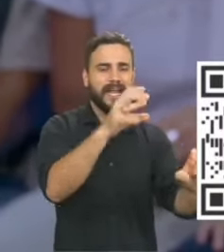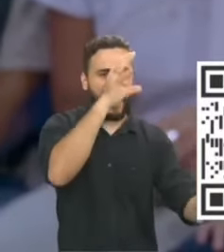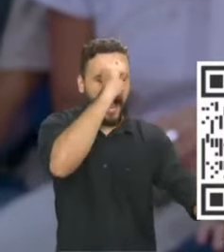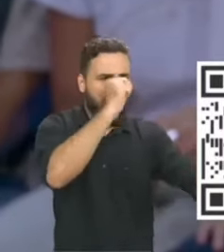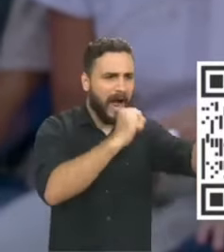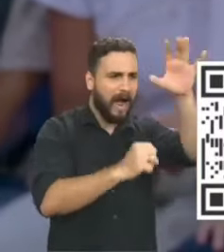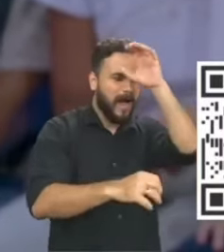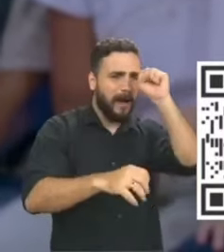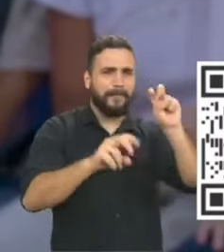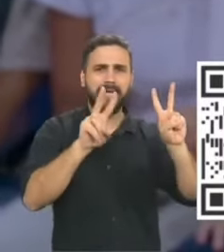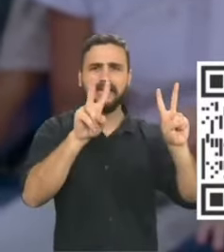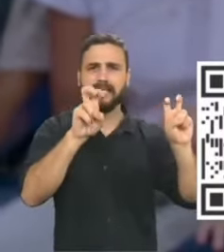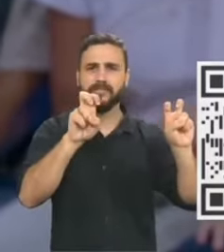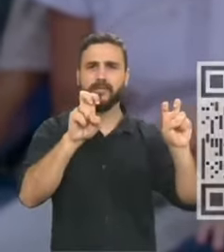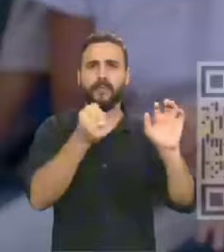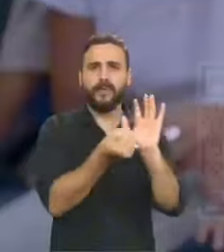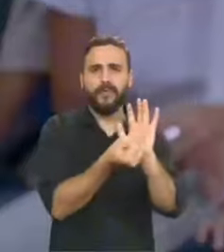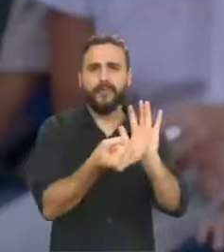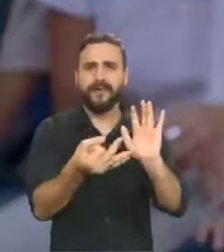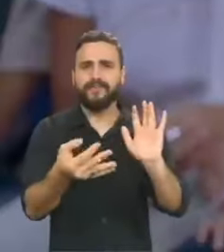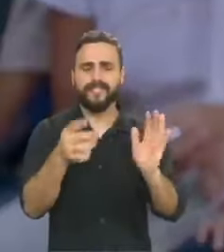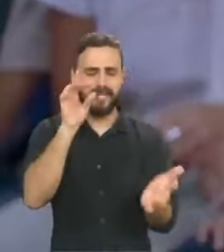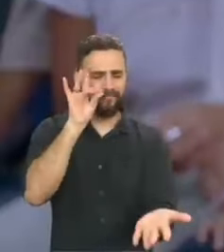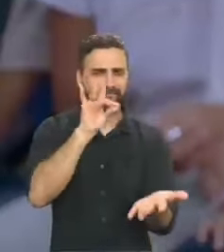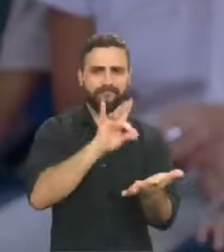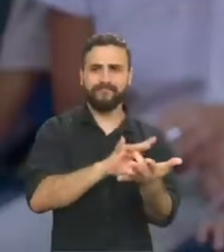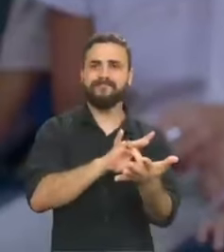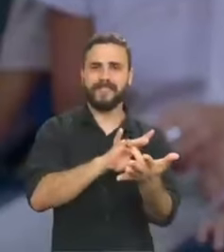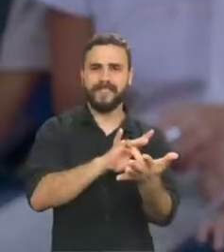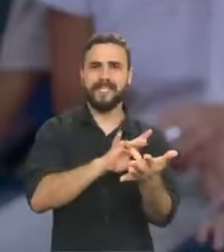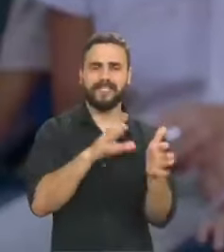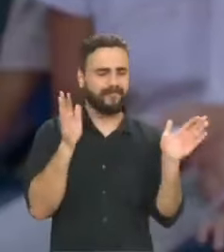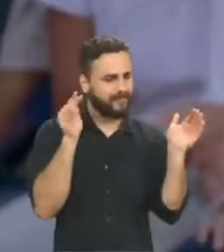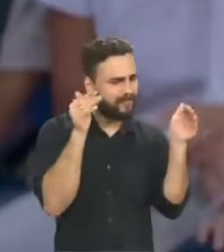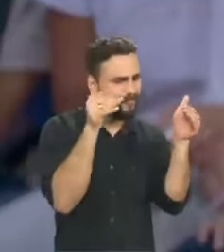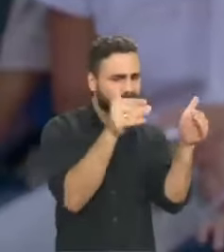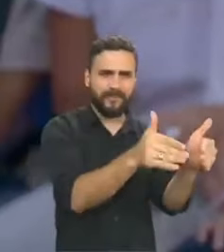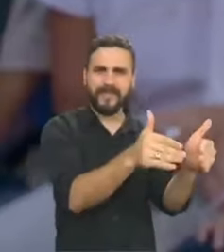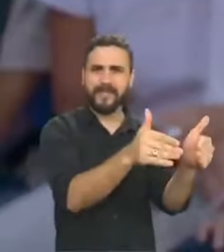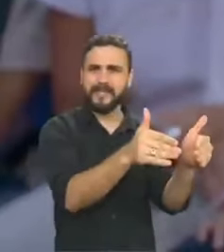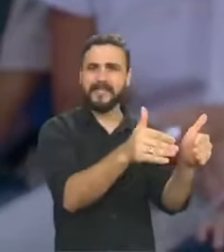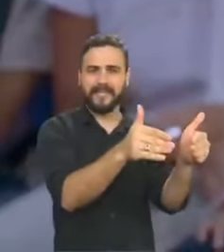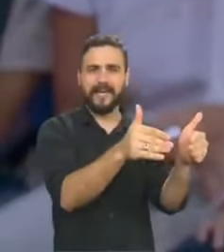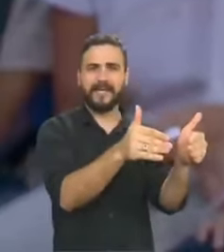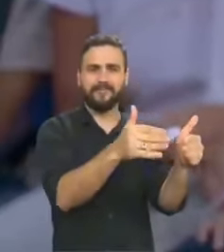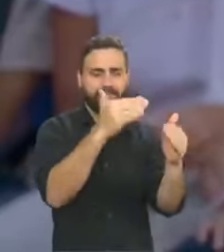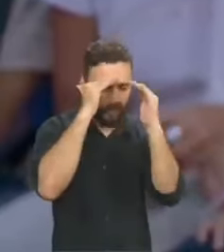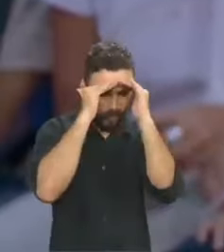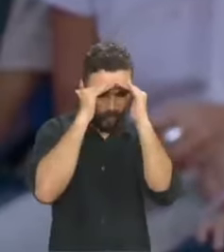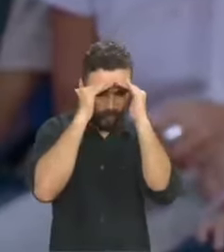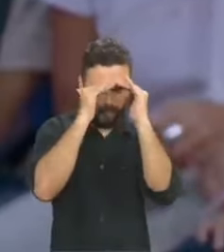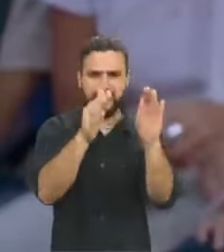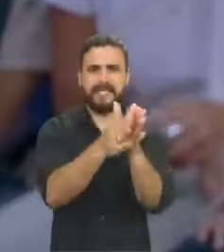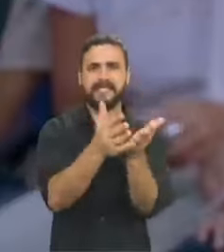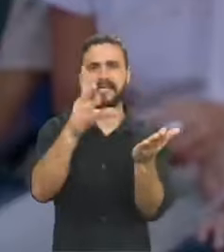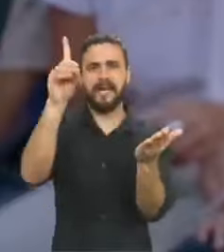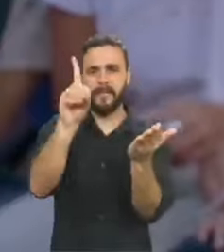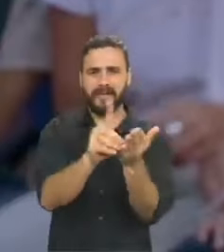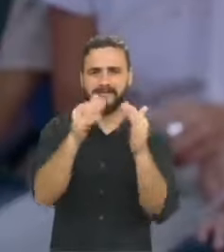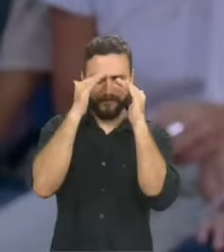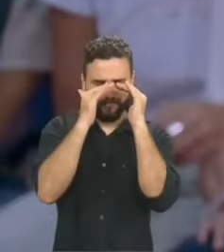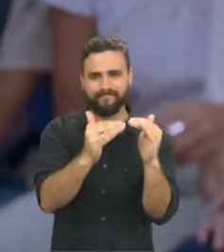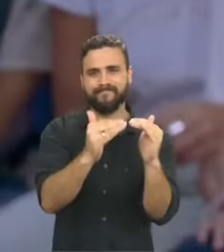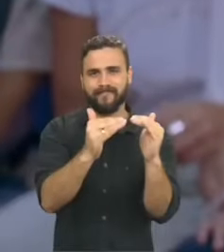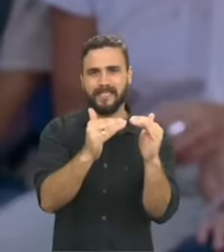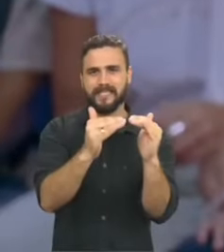puro, verdadeiro, intencional, no que diz respeito a obedecer aquilo que o Senhor Jesus nos disse, né? Vão